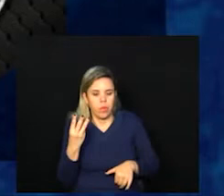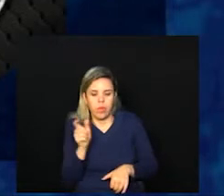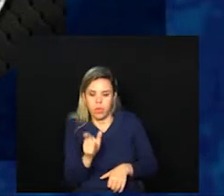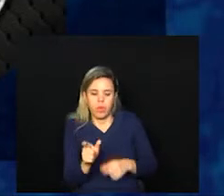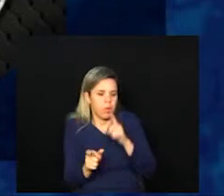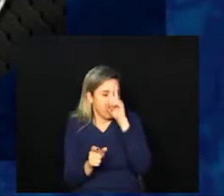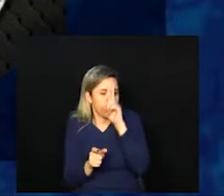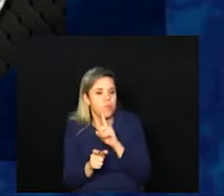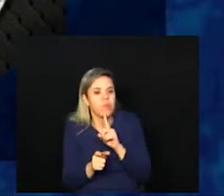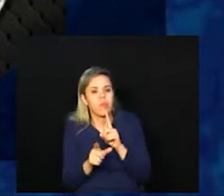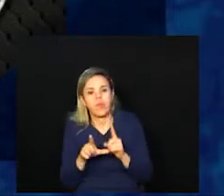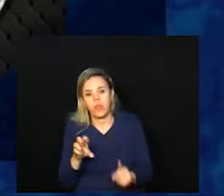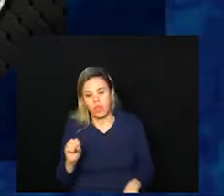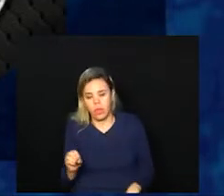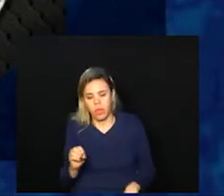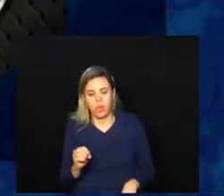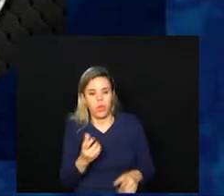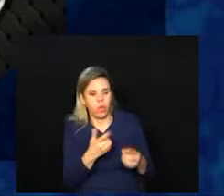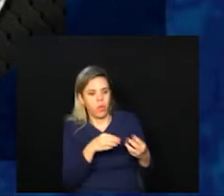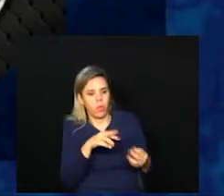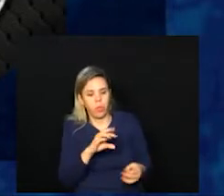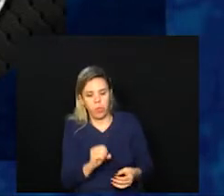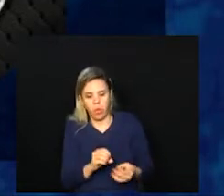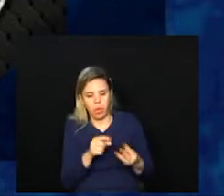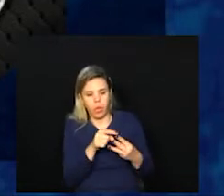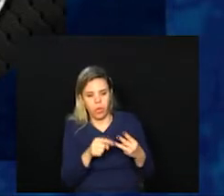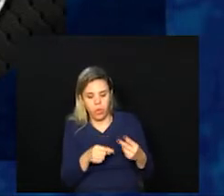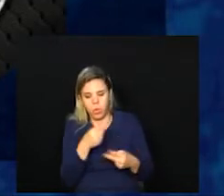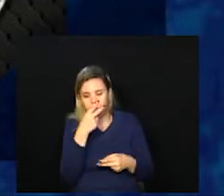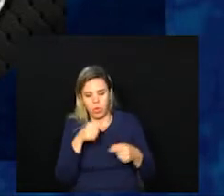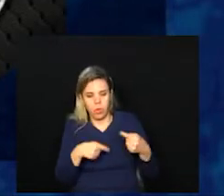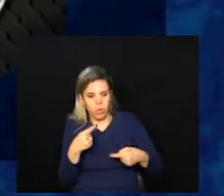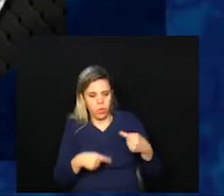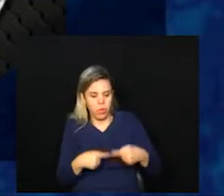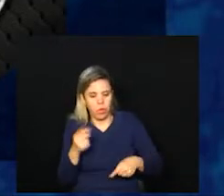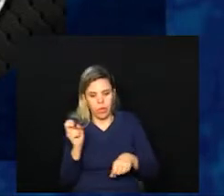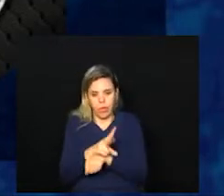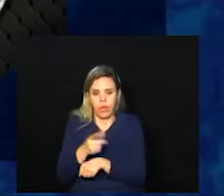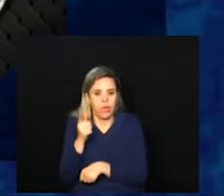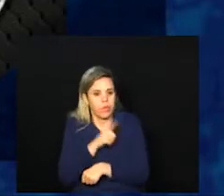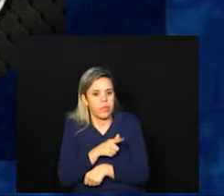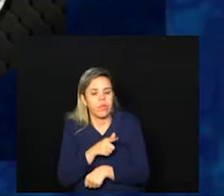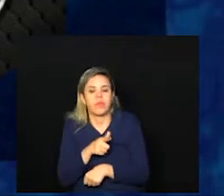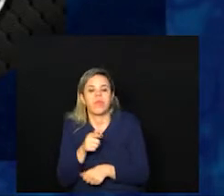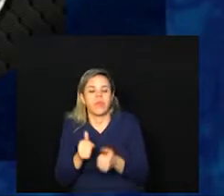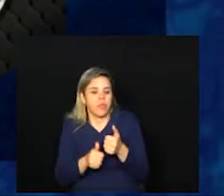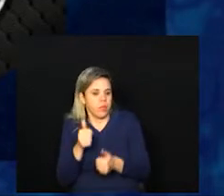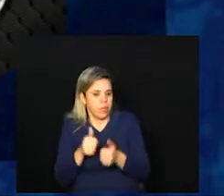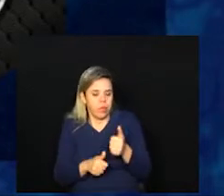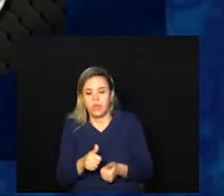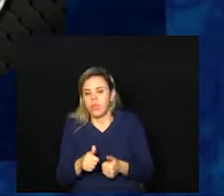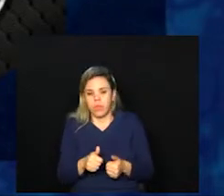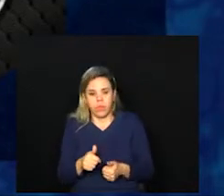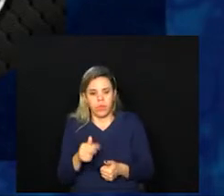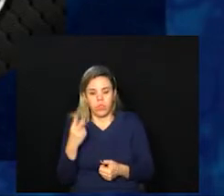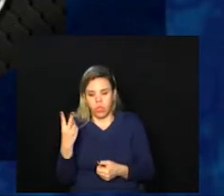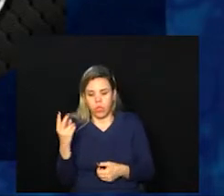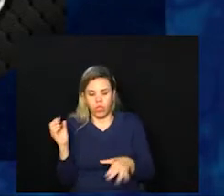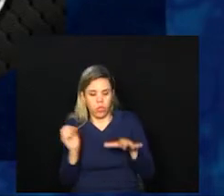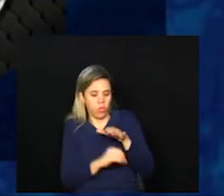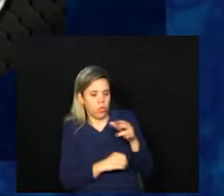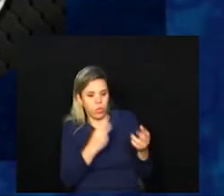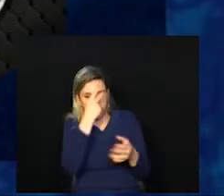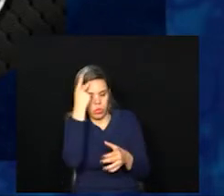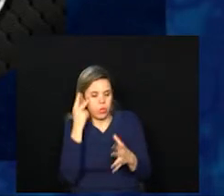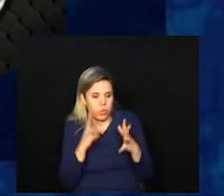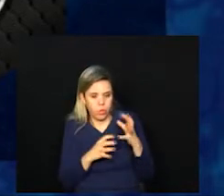amarelo. Leonaldi e também o Marcos Júnior brigam por esta vaga no meio-campo. E o Fecim, que marcou 2 gols, também ali